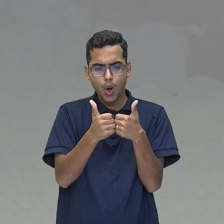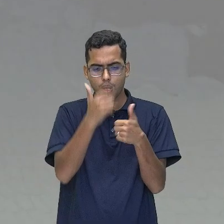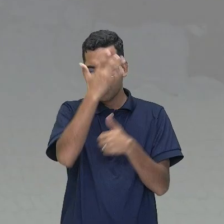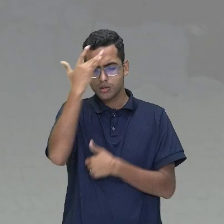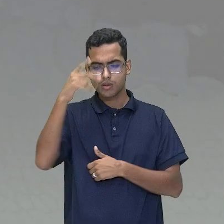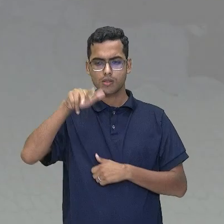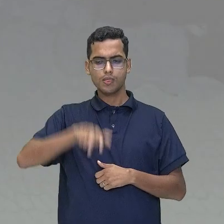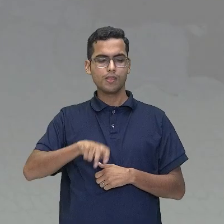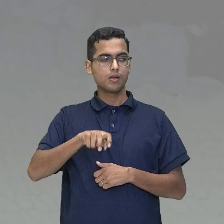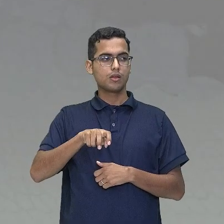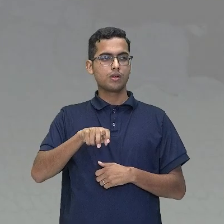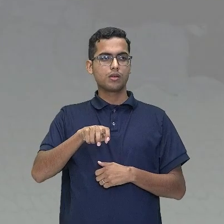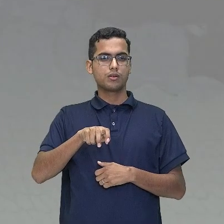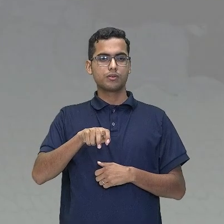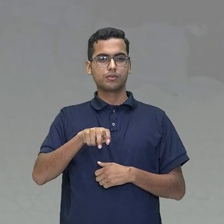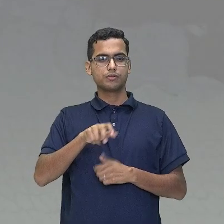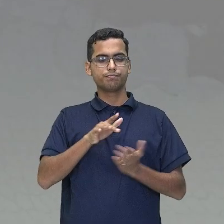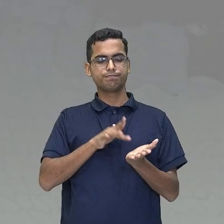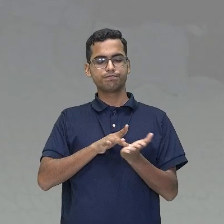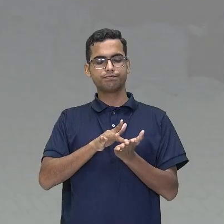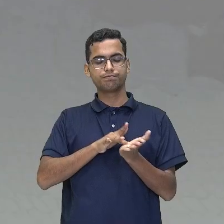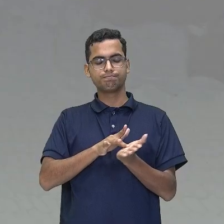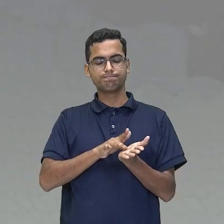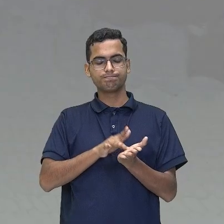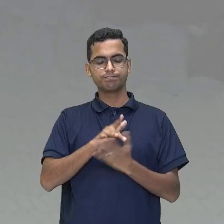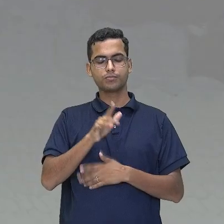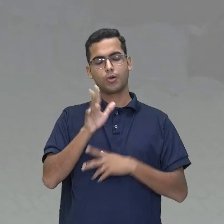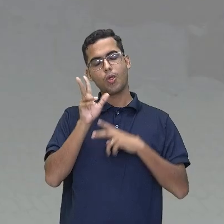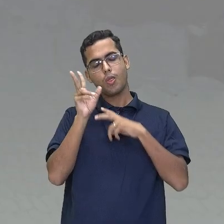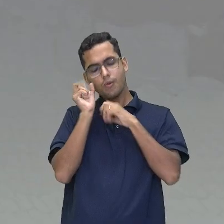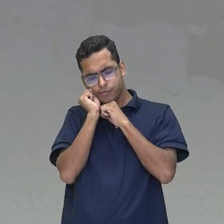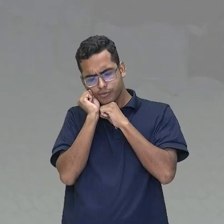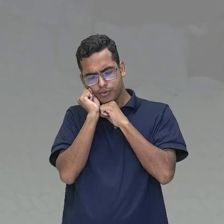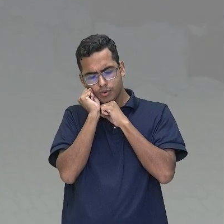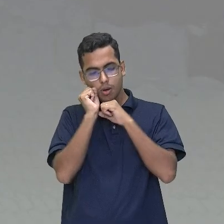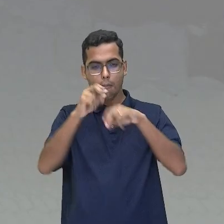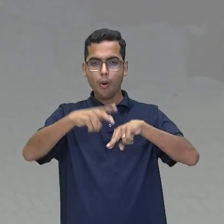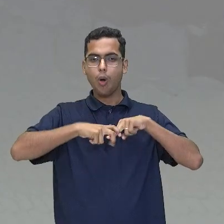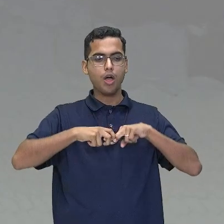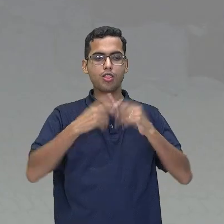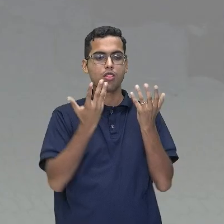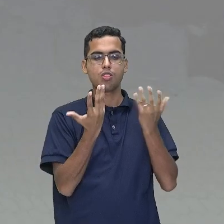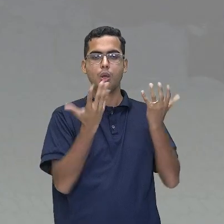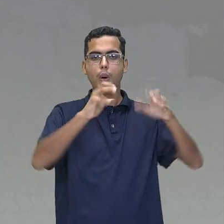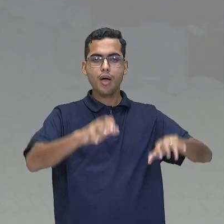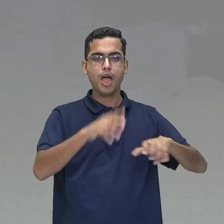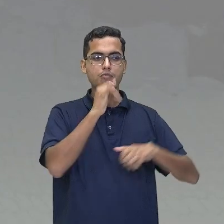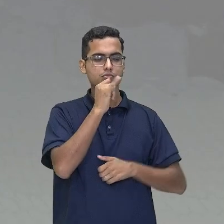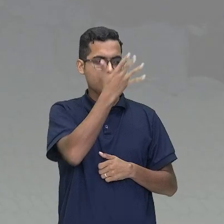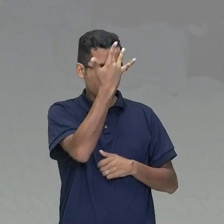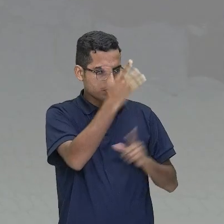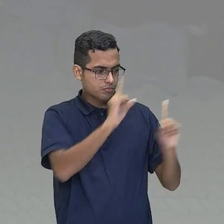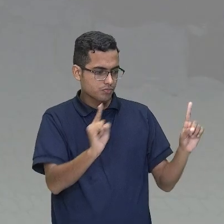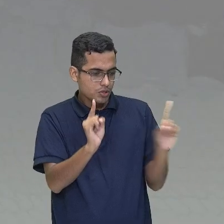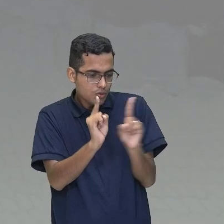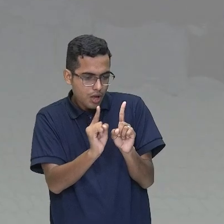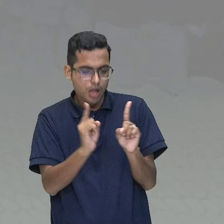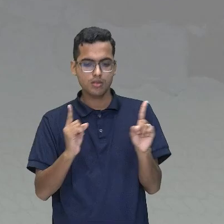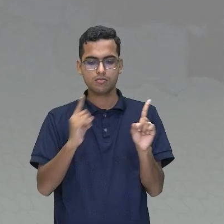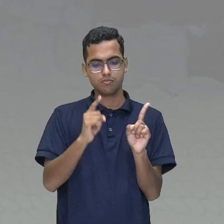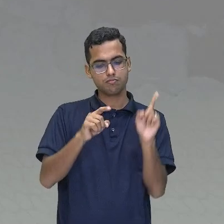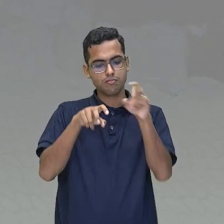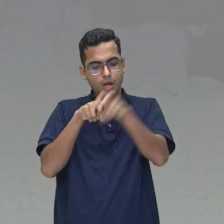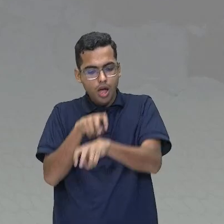para um idoso. Que coisa mais feia! Dê o lugar para o idoso, dê o lugar para a gestante, dê o lugar para a pessoa que tem uma